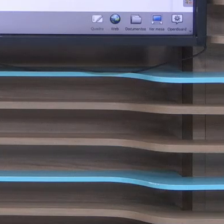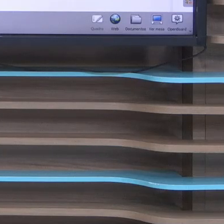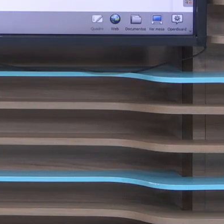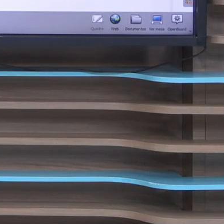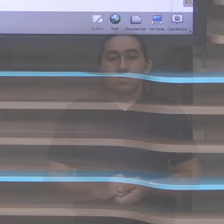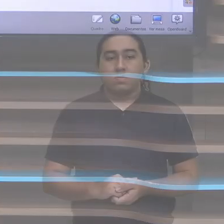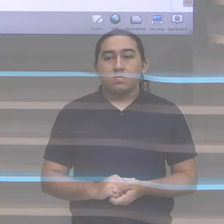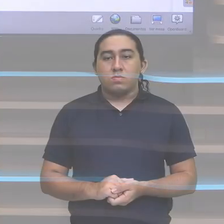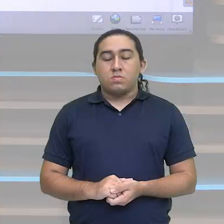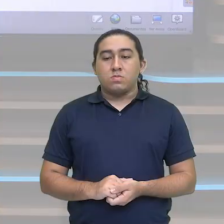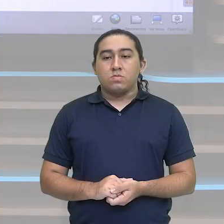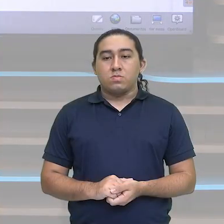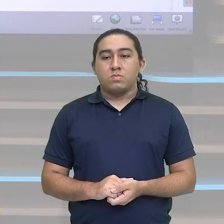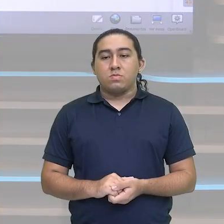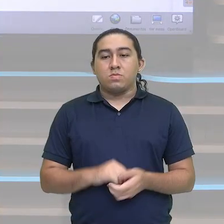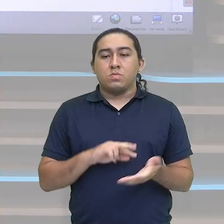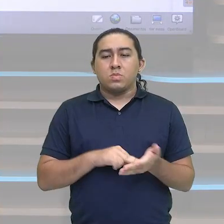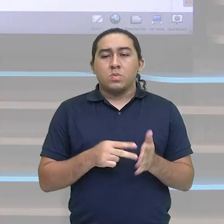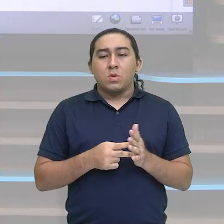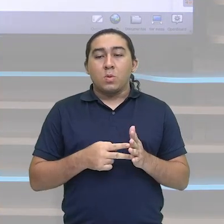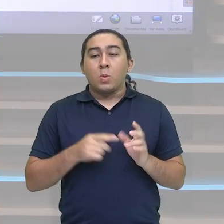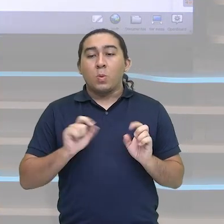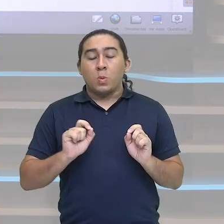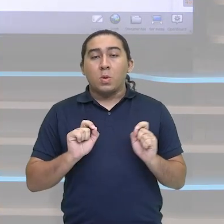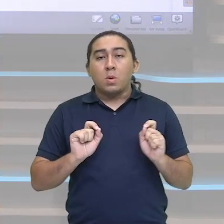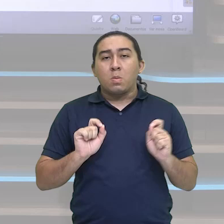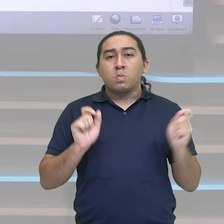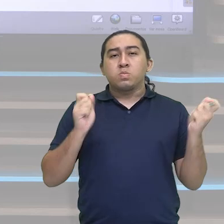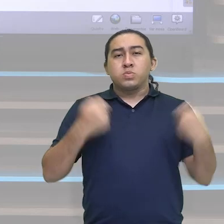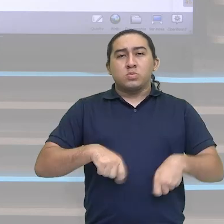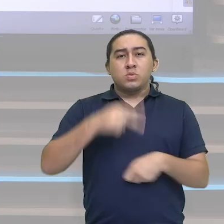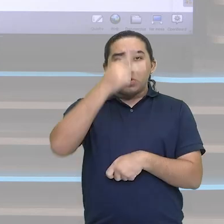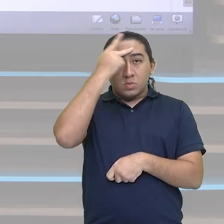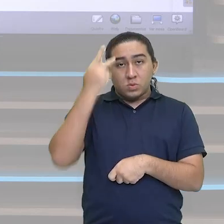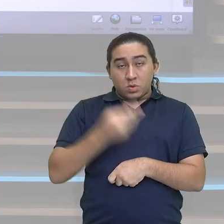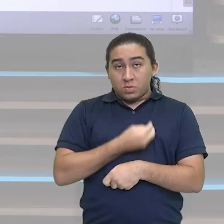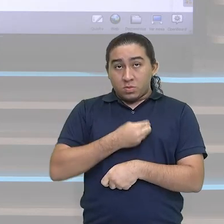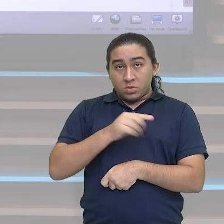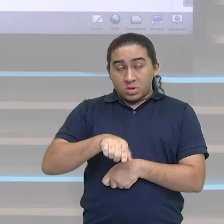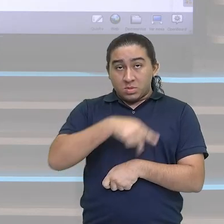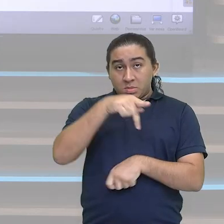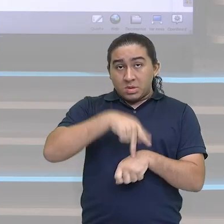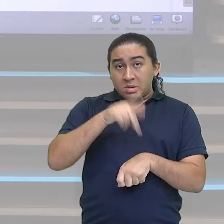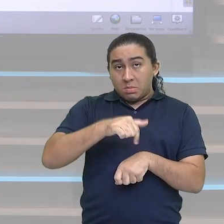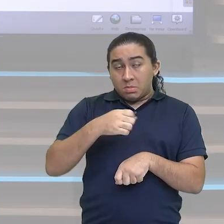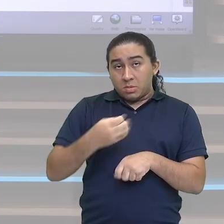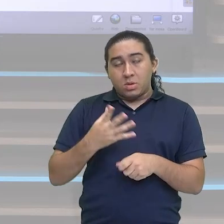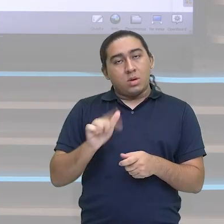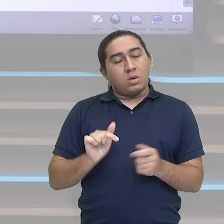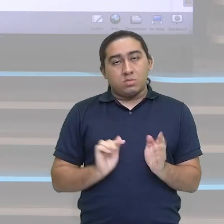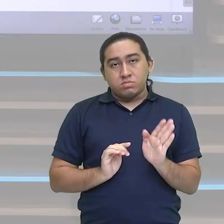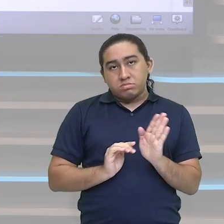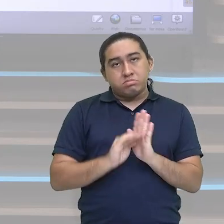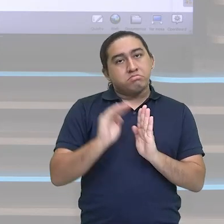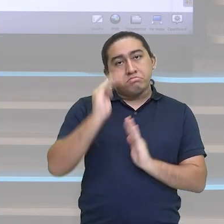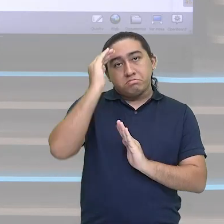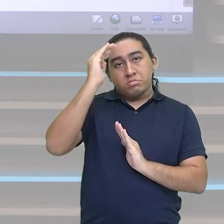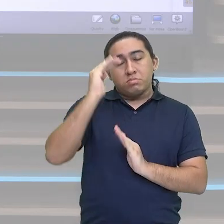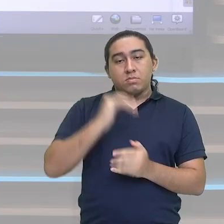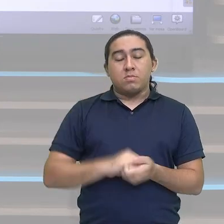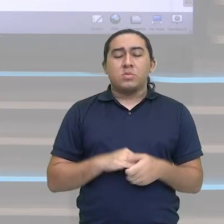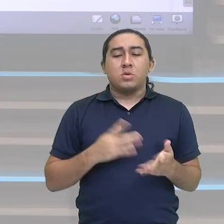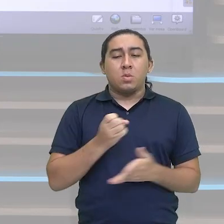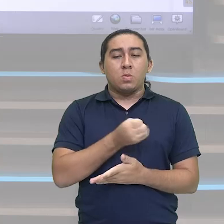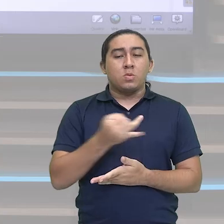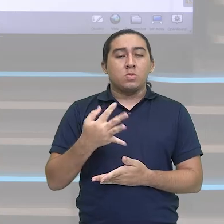alta. Então, gente, a expectativa de vida é esse indício, né, que traz essa característica de quantos anos mais ou menos